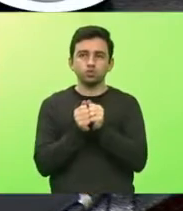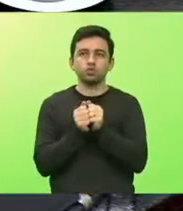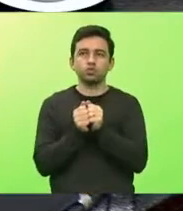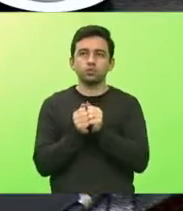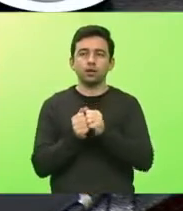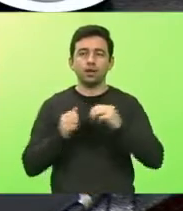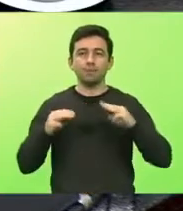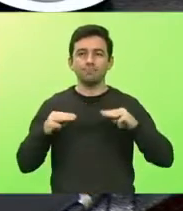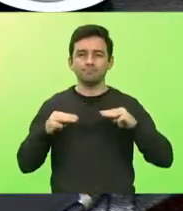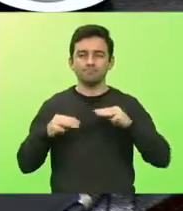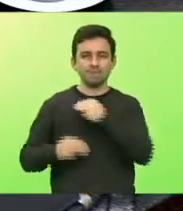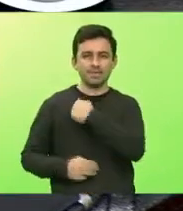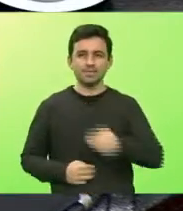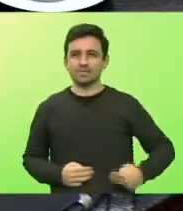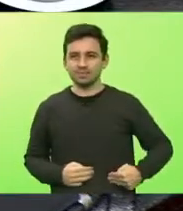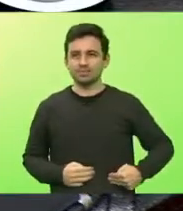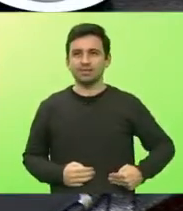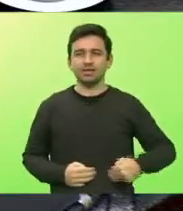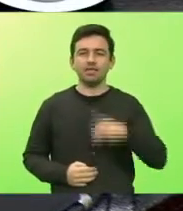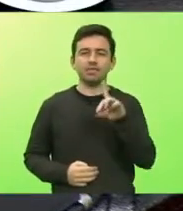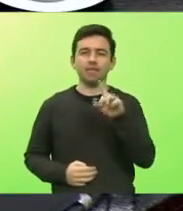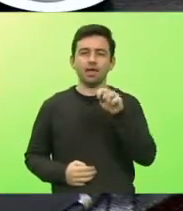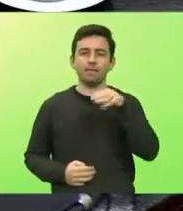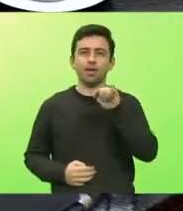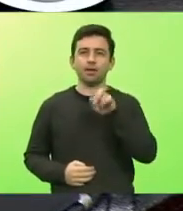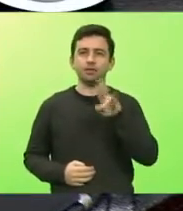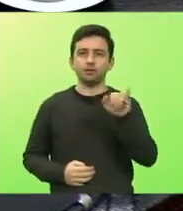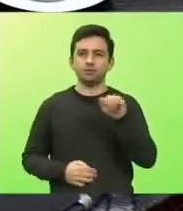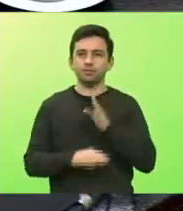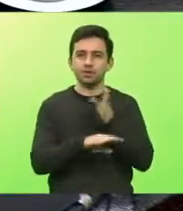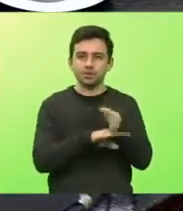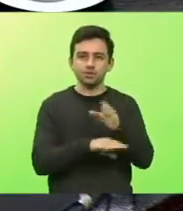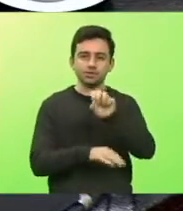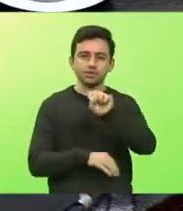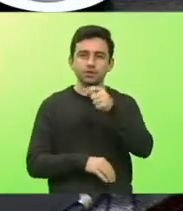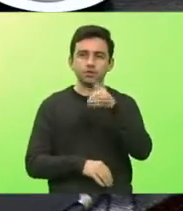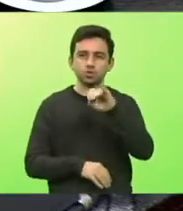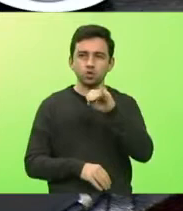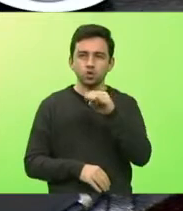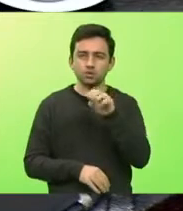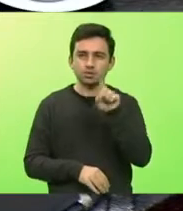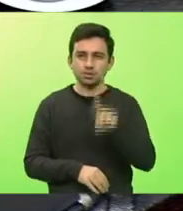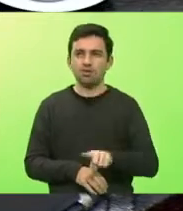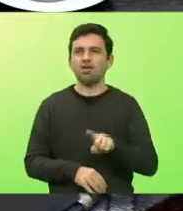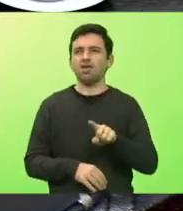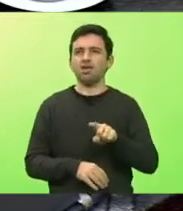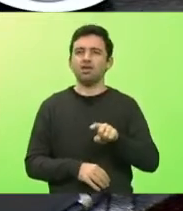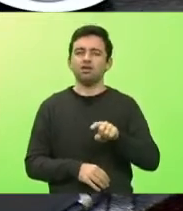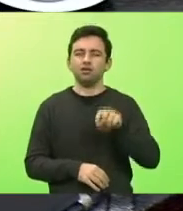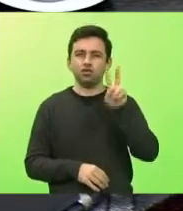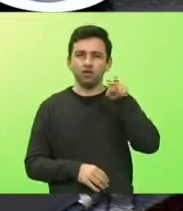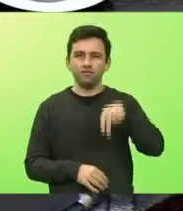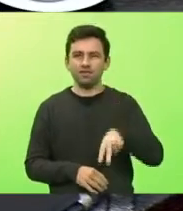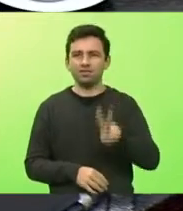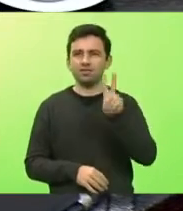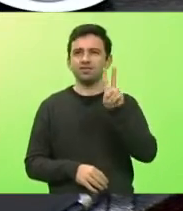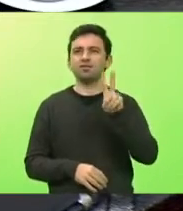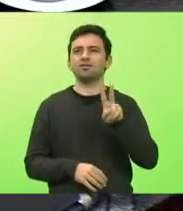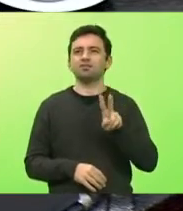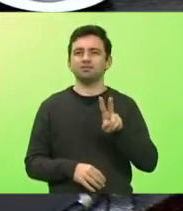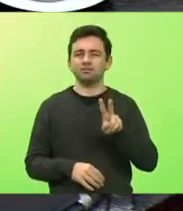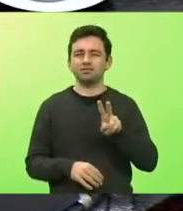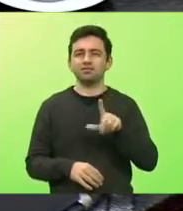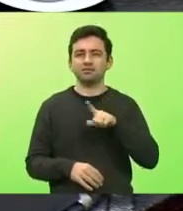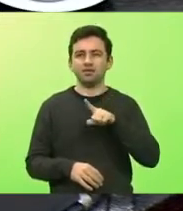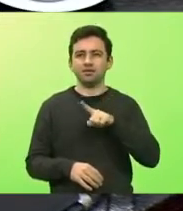percorrendo alguns municípios do nosso estado, como São José, Criciúma, Tubarão, Nova Veneza, onde a ministra dos Direitos Humanos, da Mulher e da